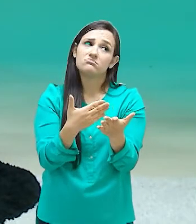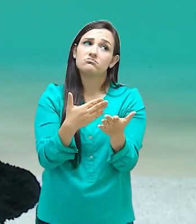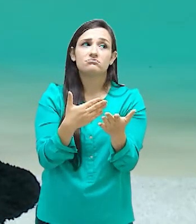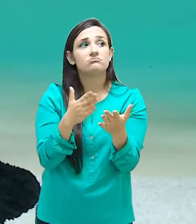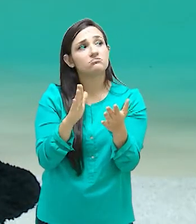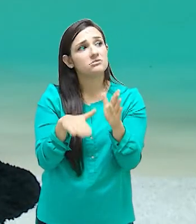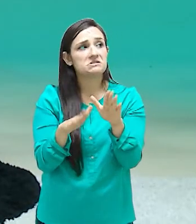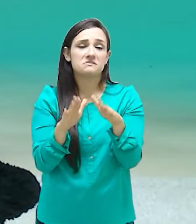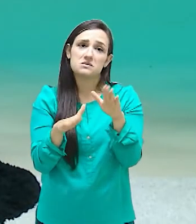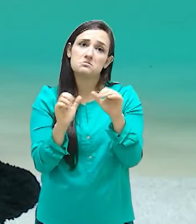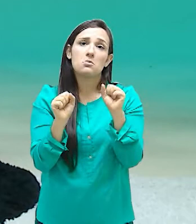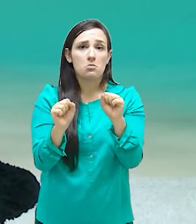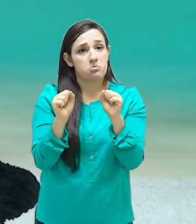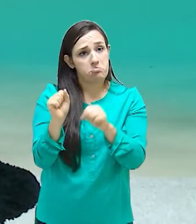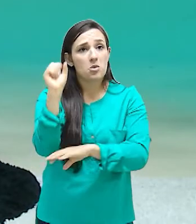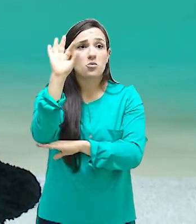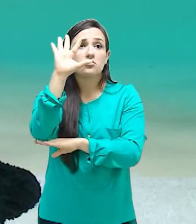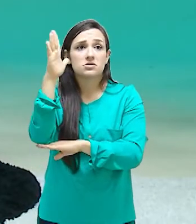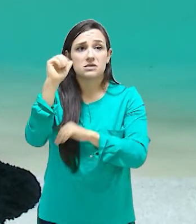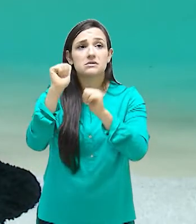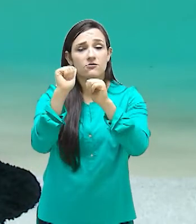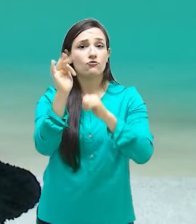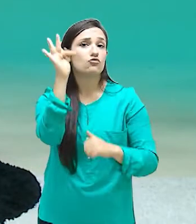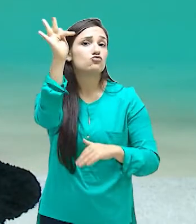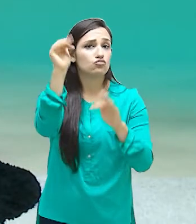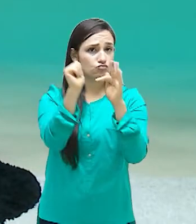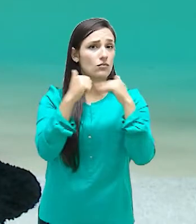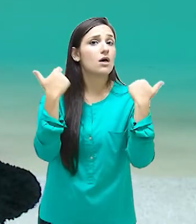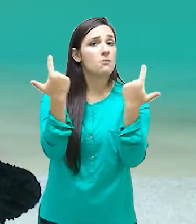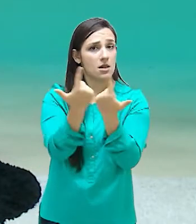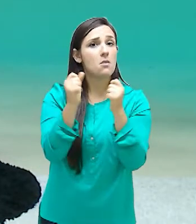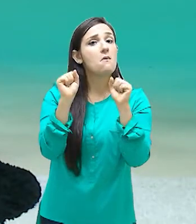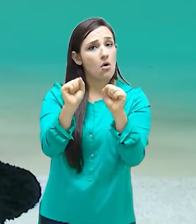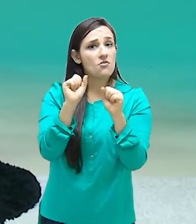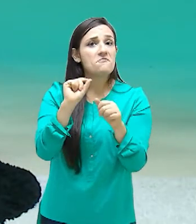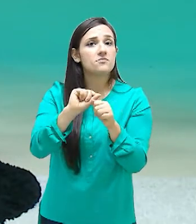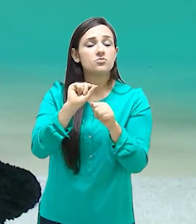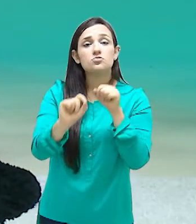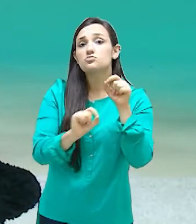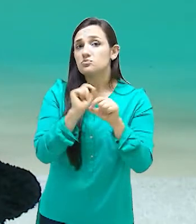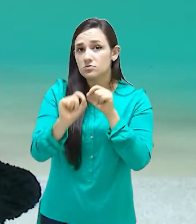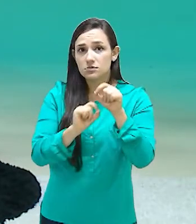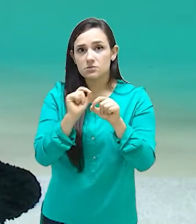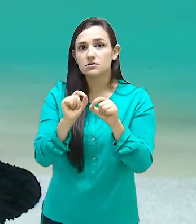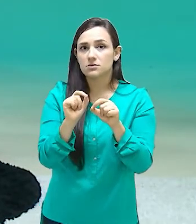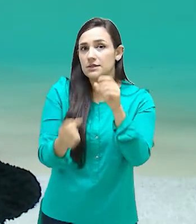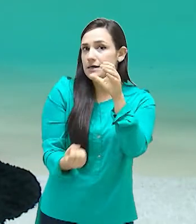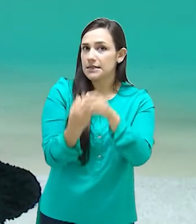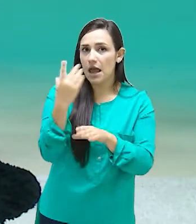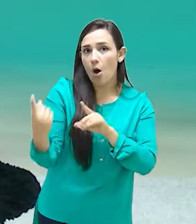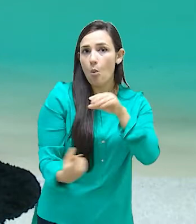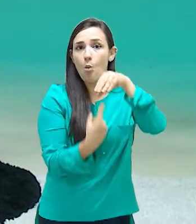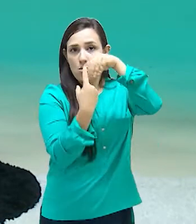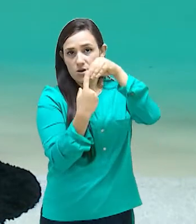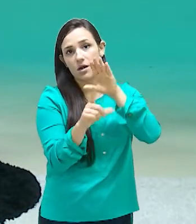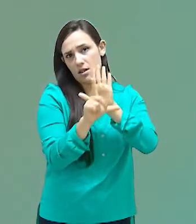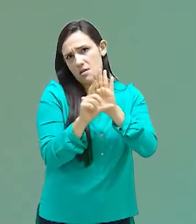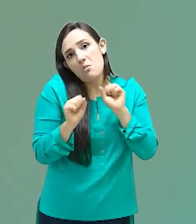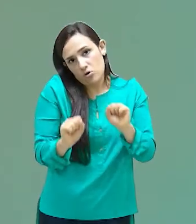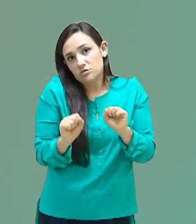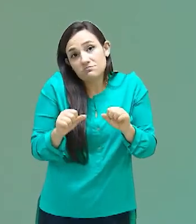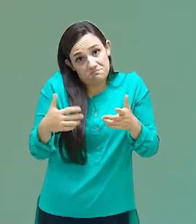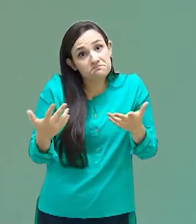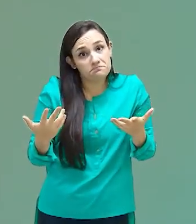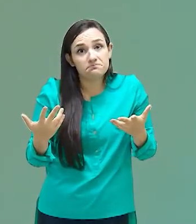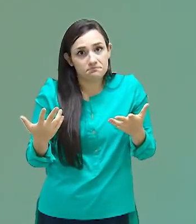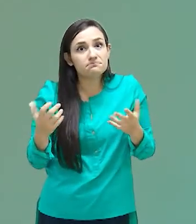para, eventualmente, a Assembleia Legislativa editar, construir consolidações nesse sentido. Quer